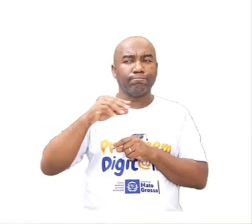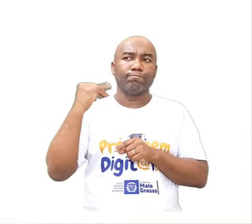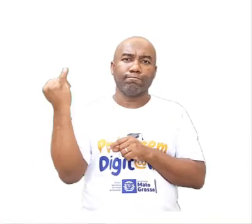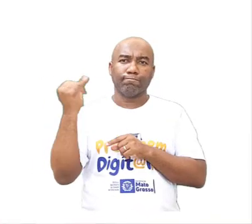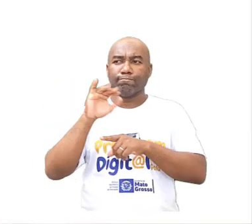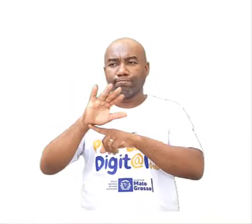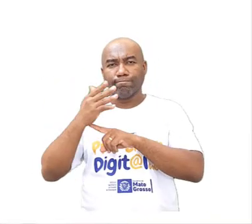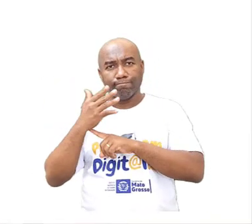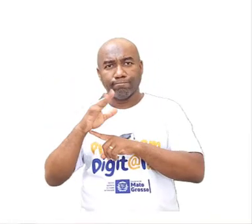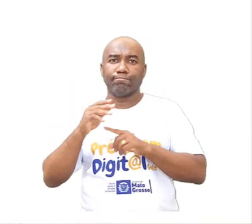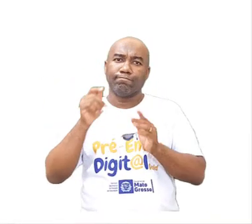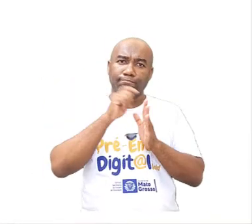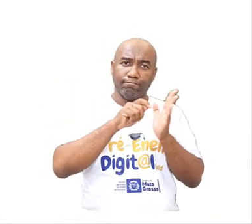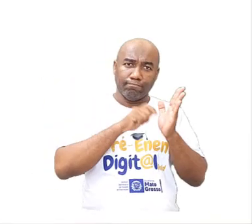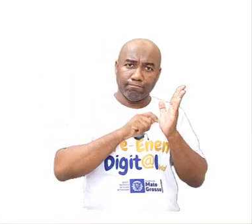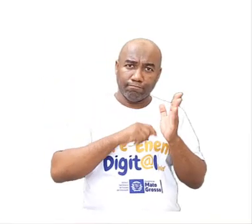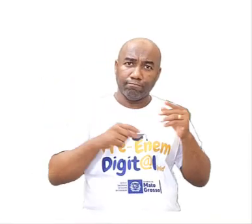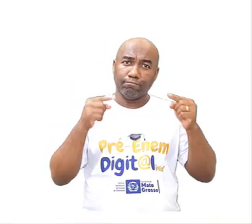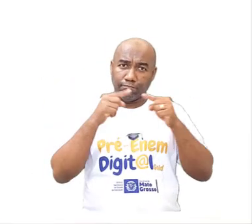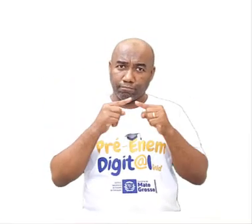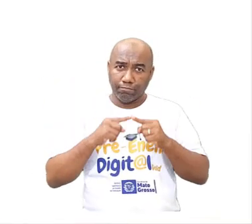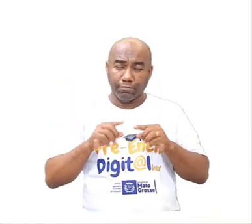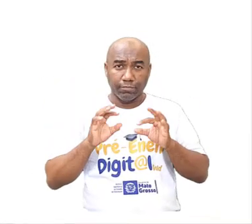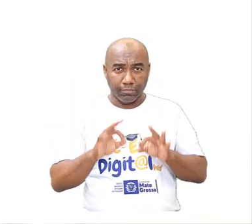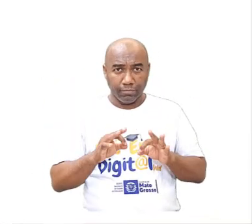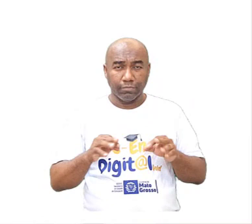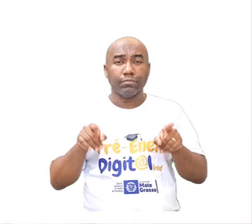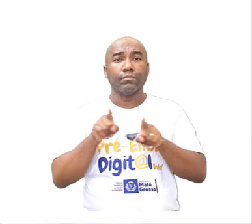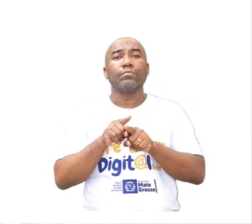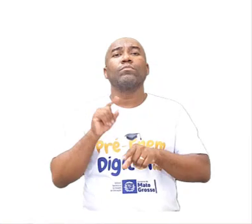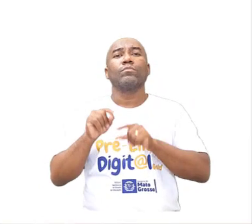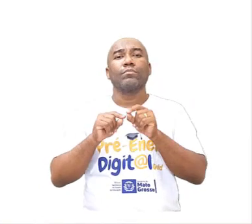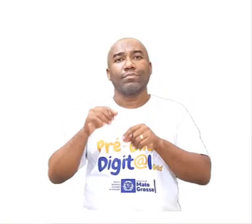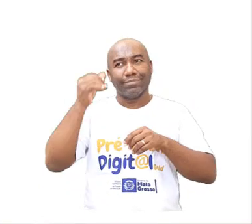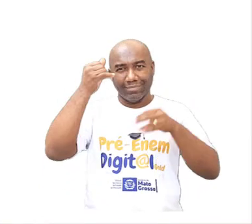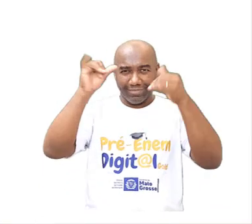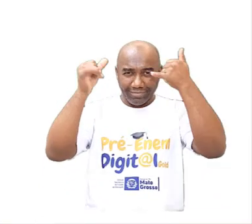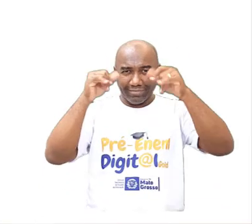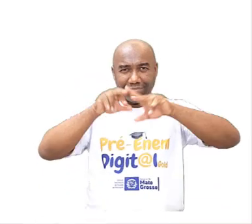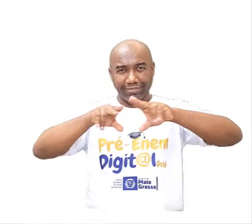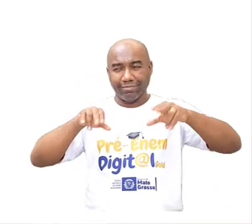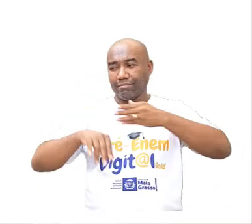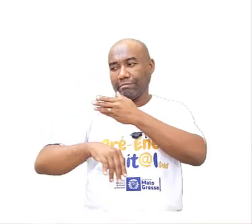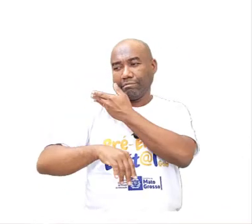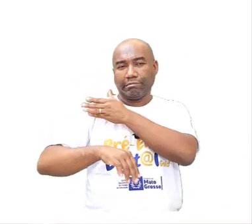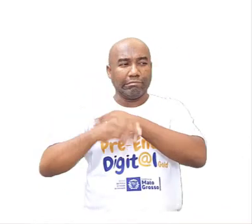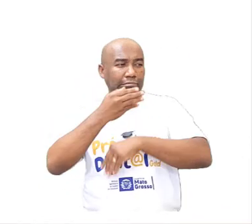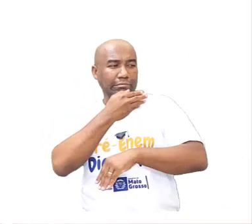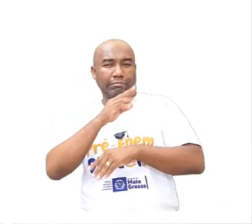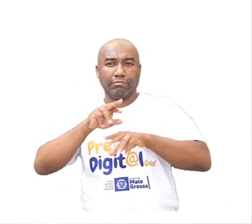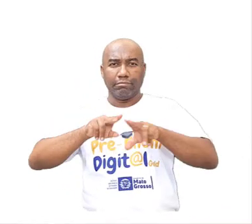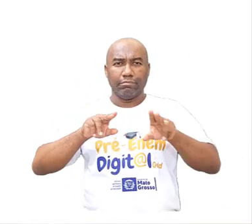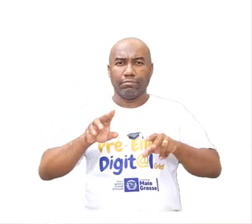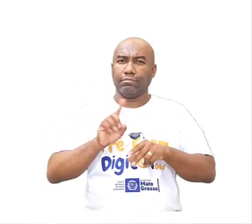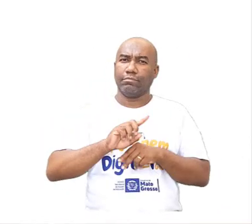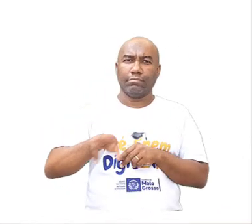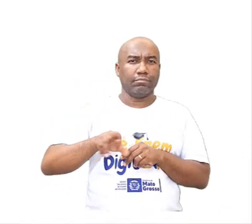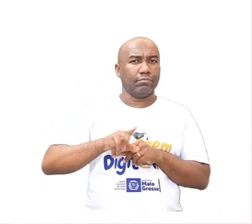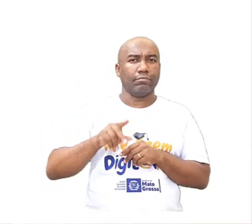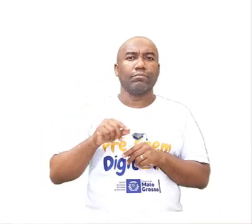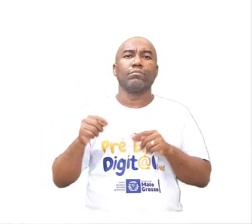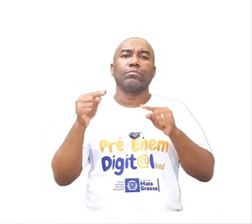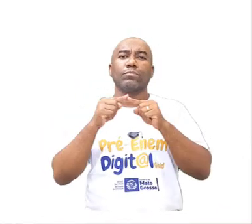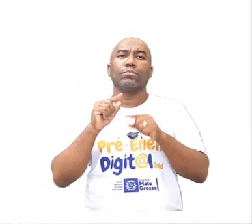detalhe, tá bom? Não seja complacente com a cultura de estereótipos e preconceitos. Então, qual que é o efeito? A sociedade não vai